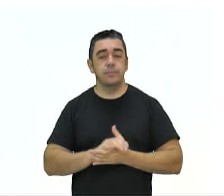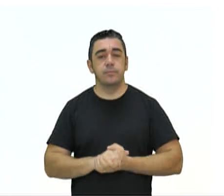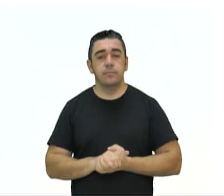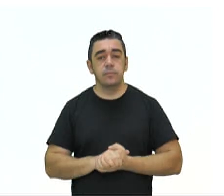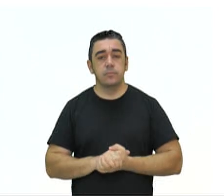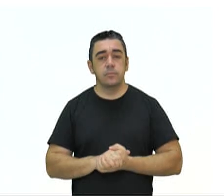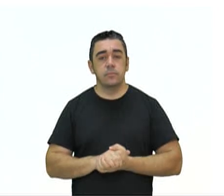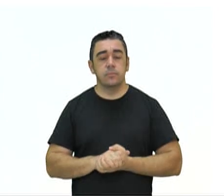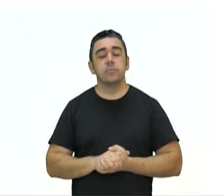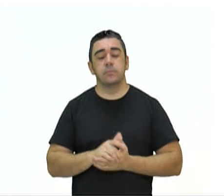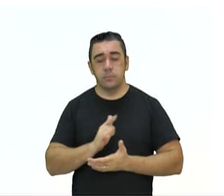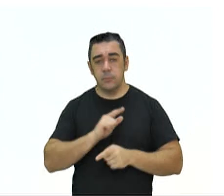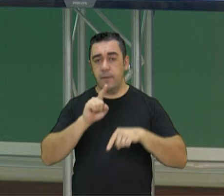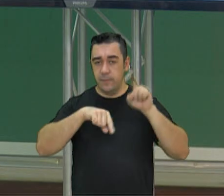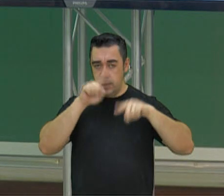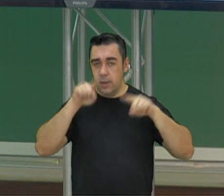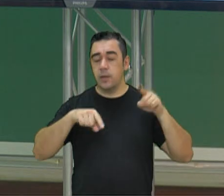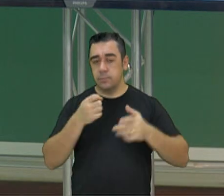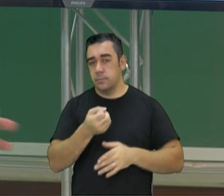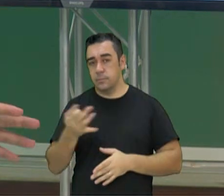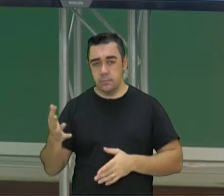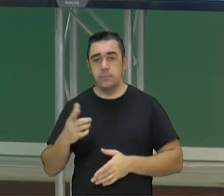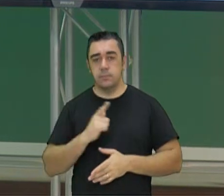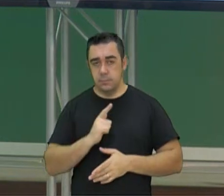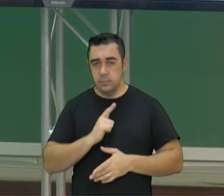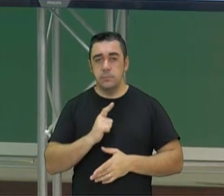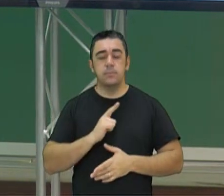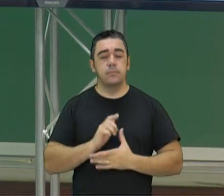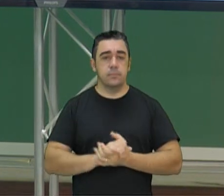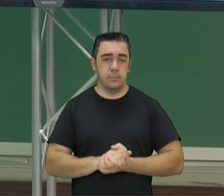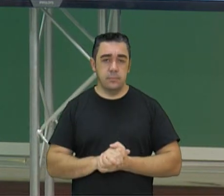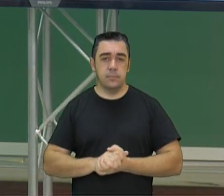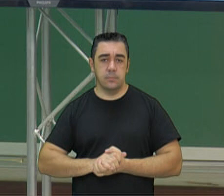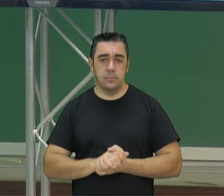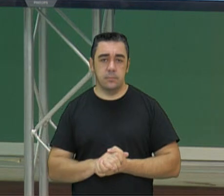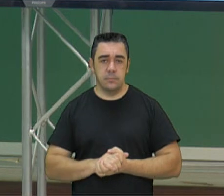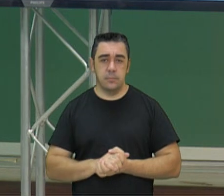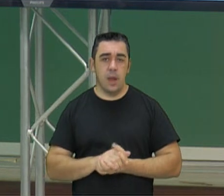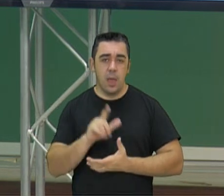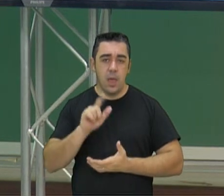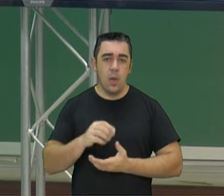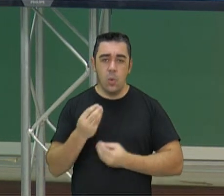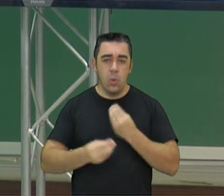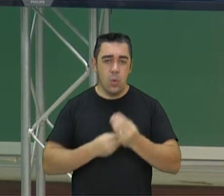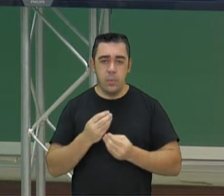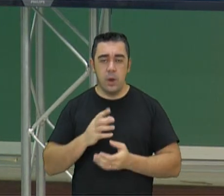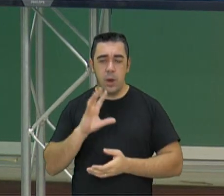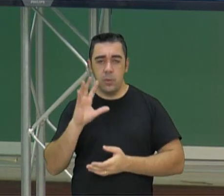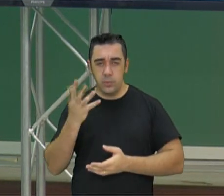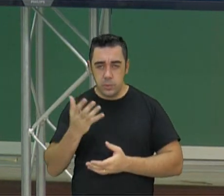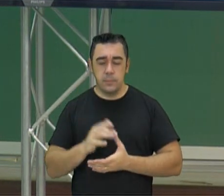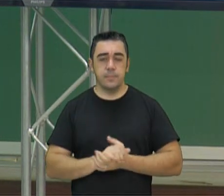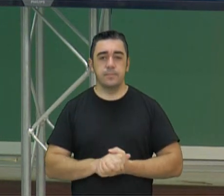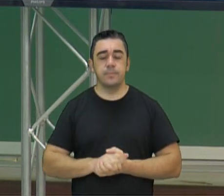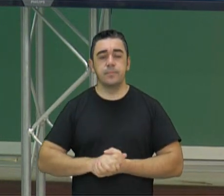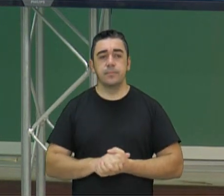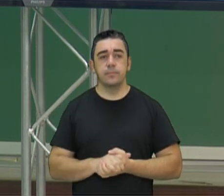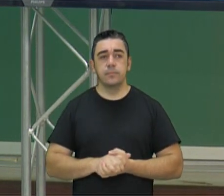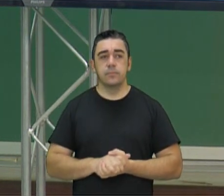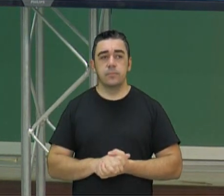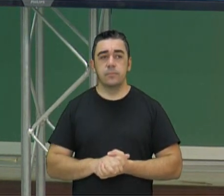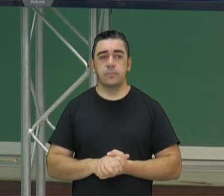utilizado, né? Então, vai variar bastante, essa respiração varia de acordo com a intensidade do